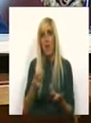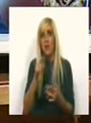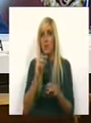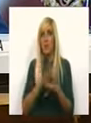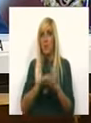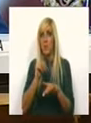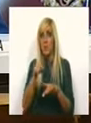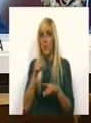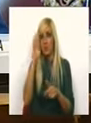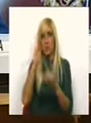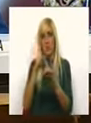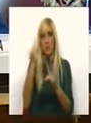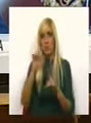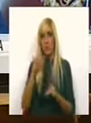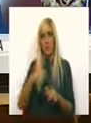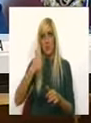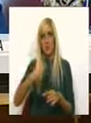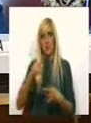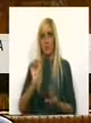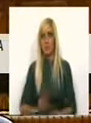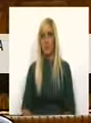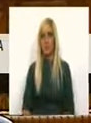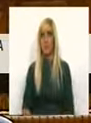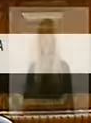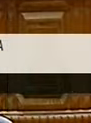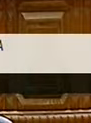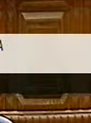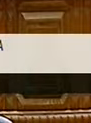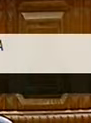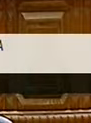a sua finalidade principal. Obrigada. Muito obrigada, Sra. Deputada. Sra. Deputada Diogo...